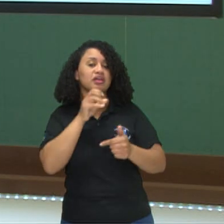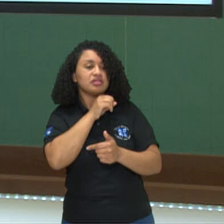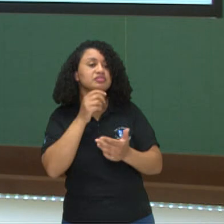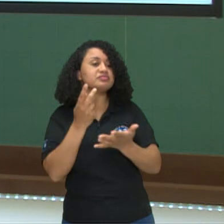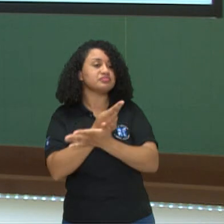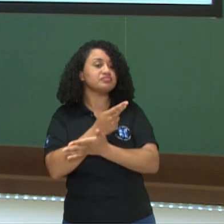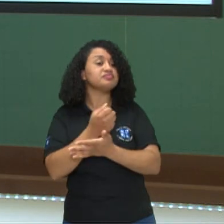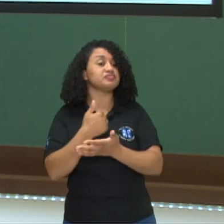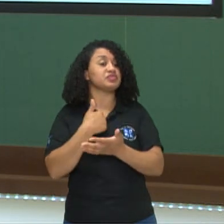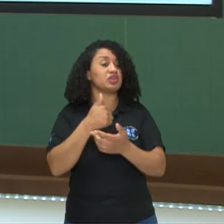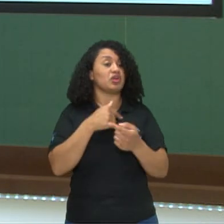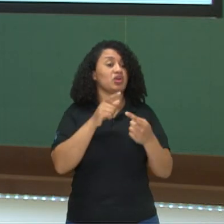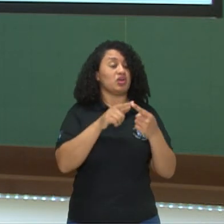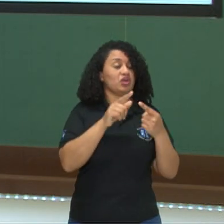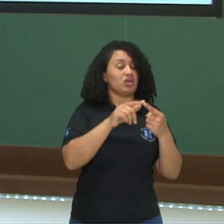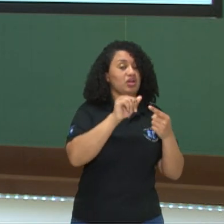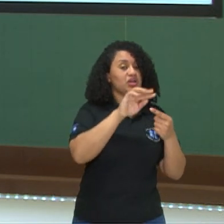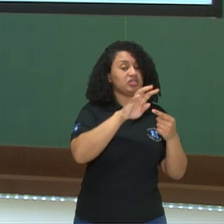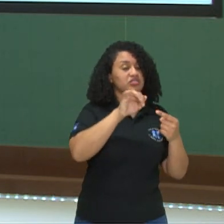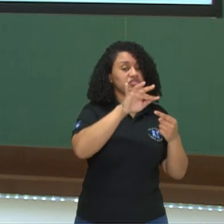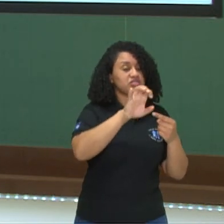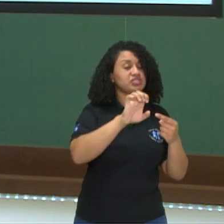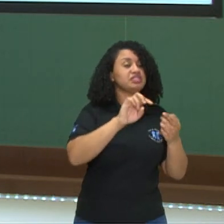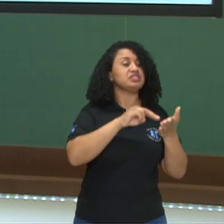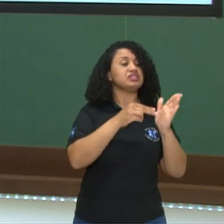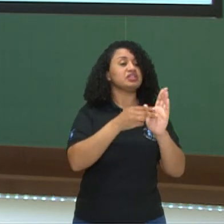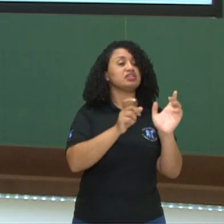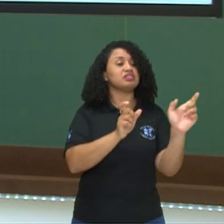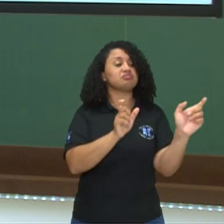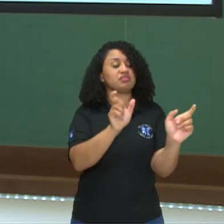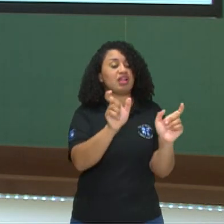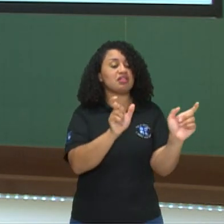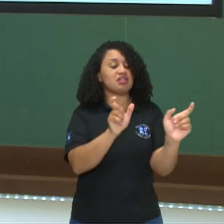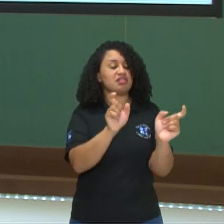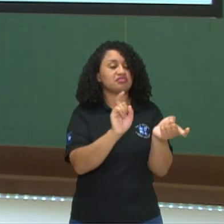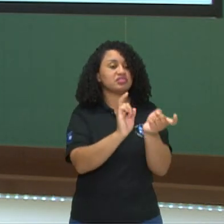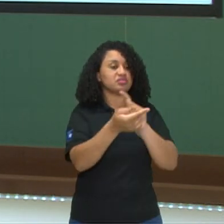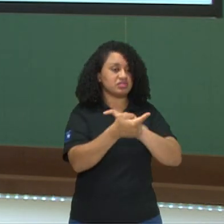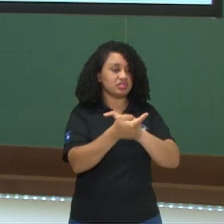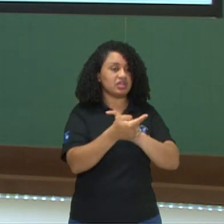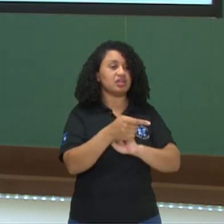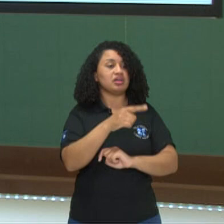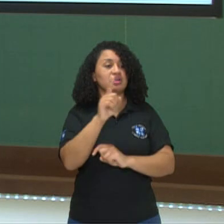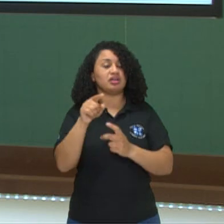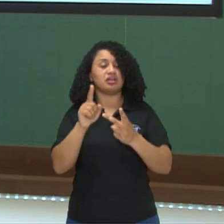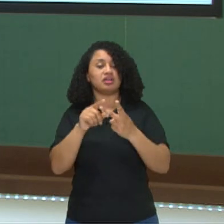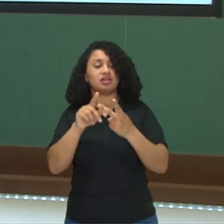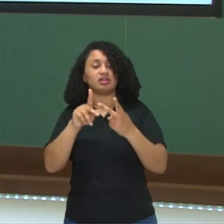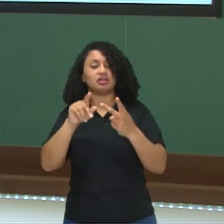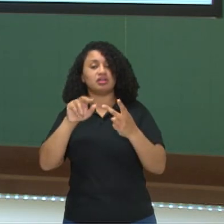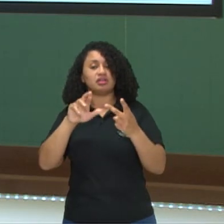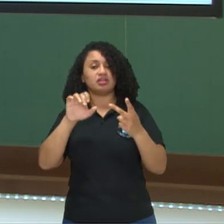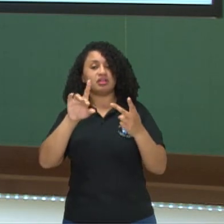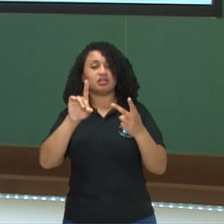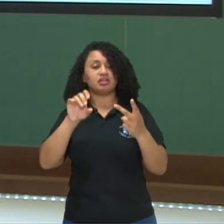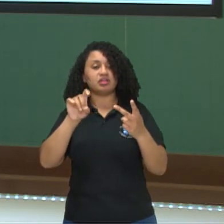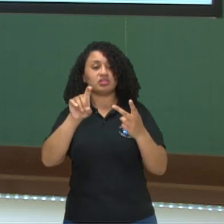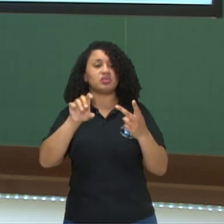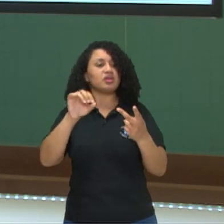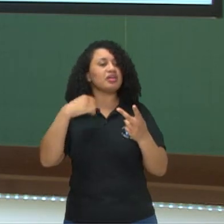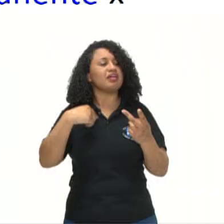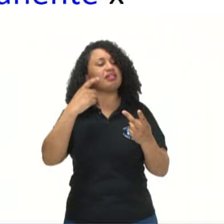Figura de linguagem, a antítese, ela é a palavra contrária. O paradoxo é a ideia,